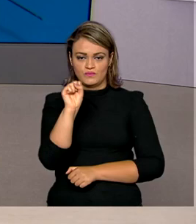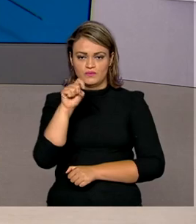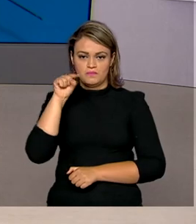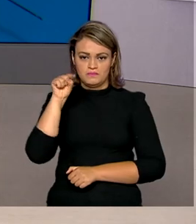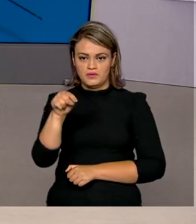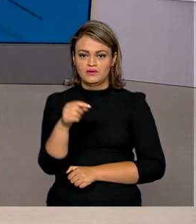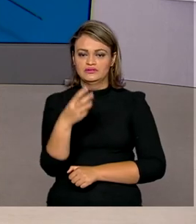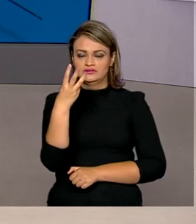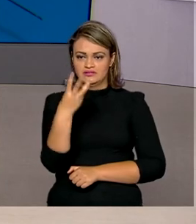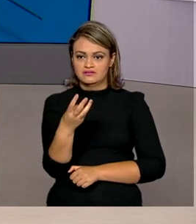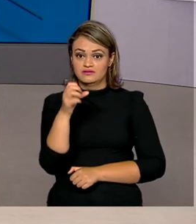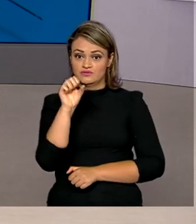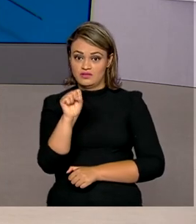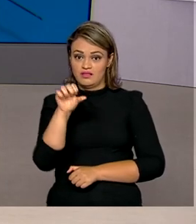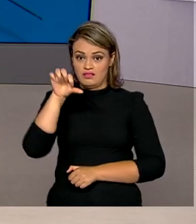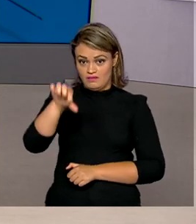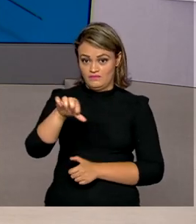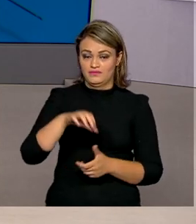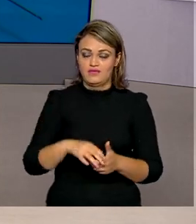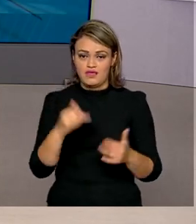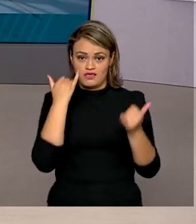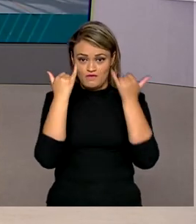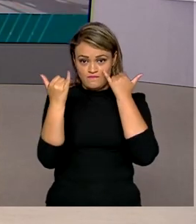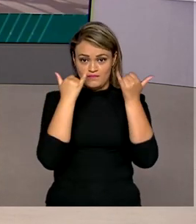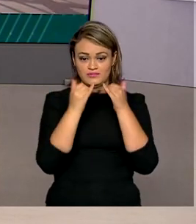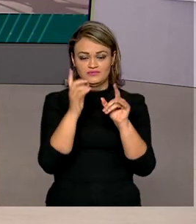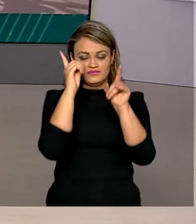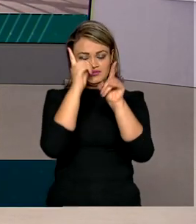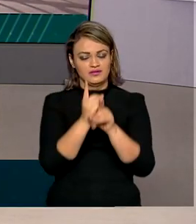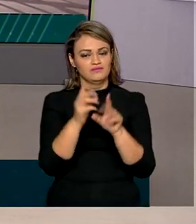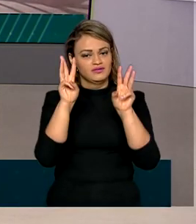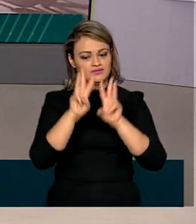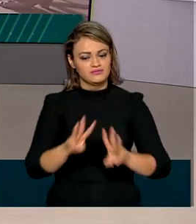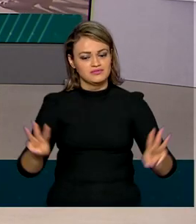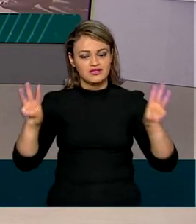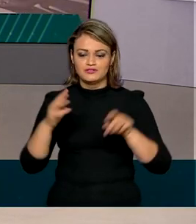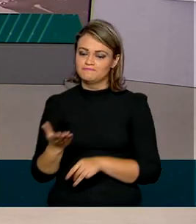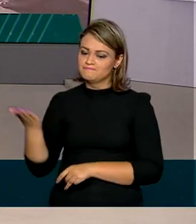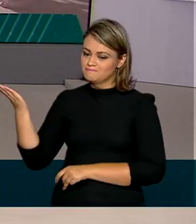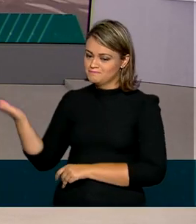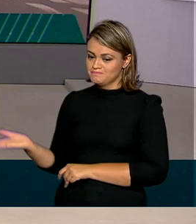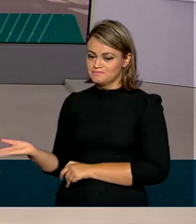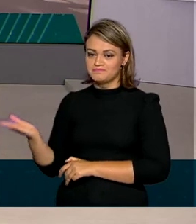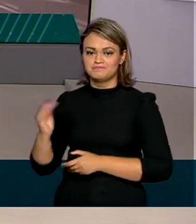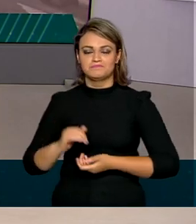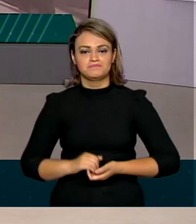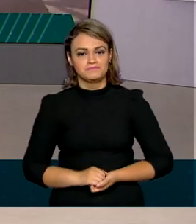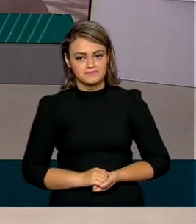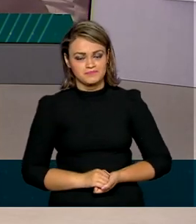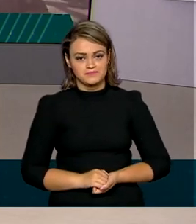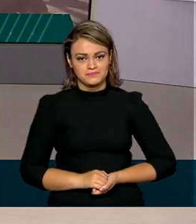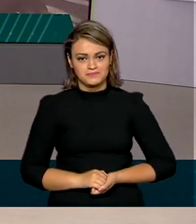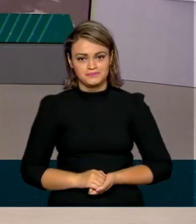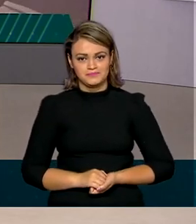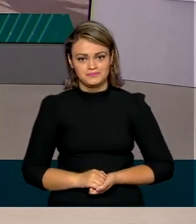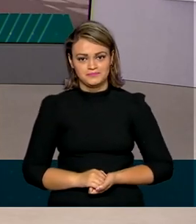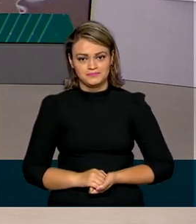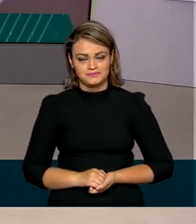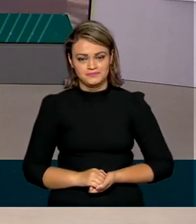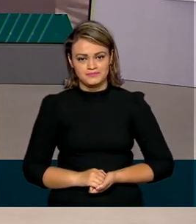268 1389 todas essas informações Você pode encontrar no site localiza as suas pontas